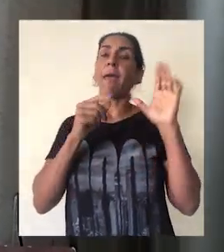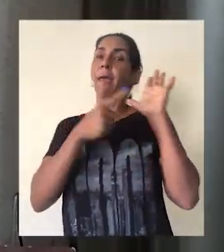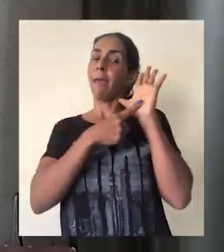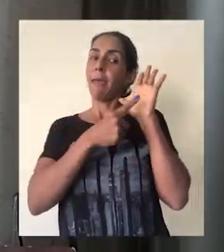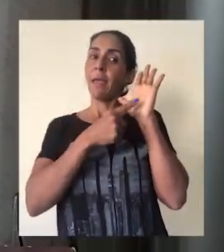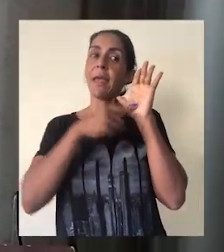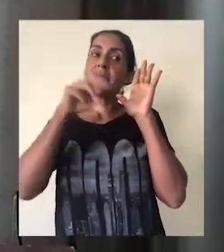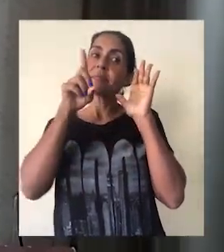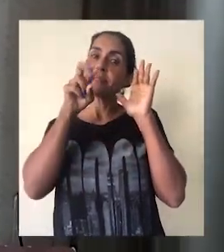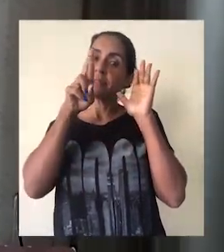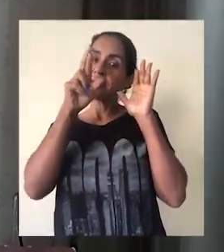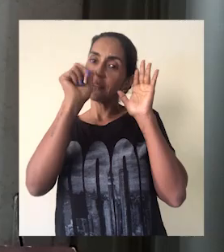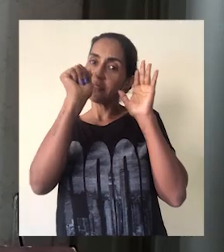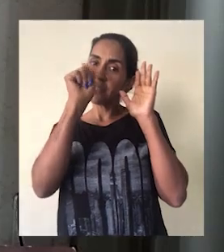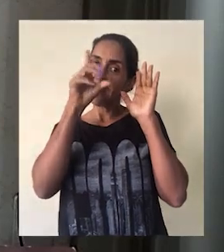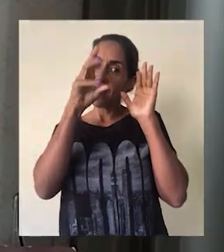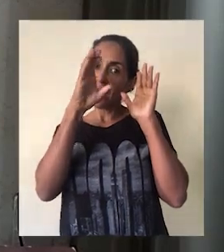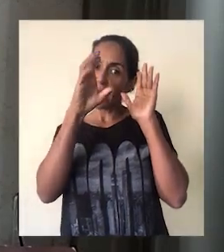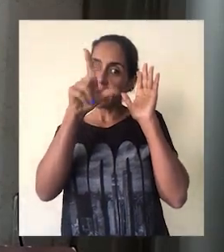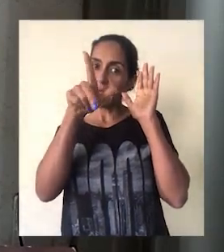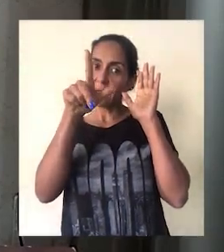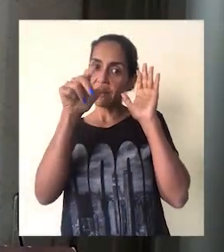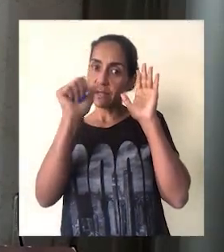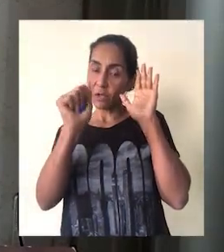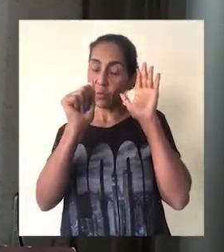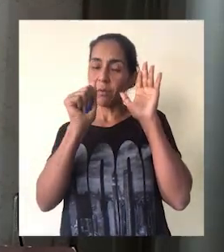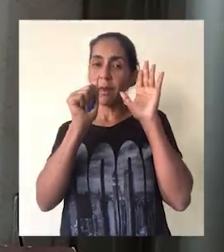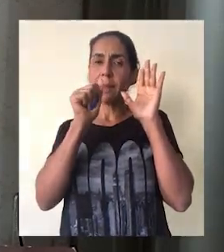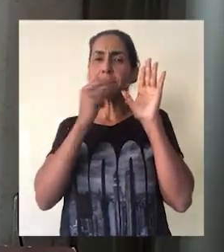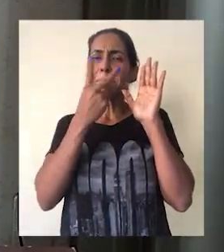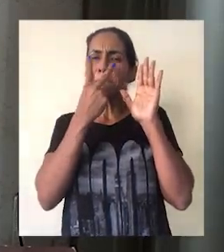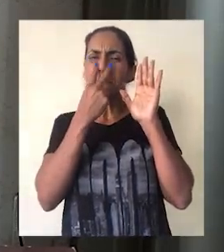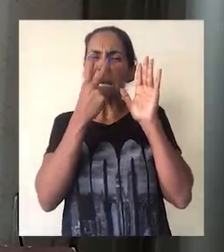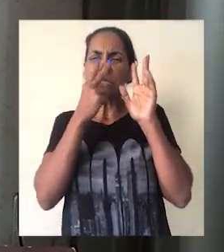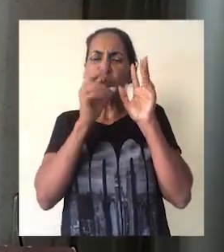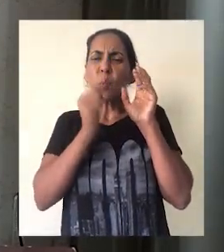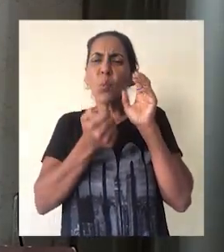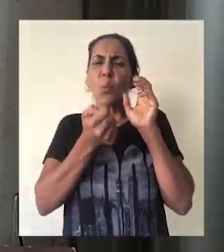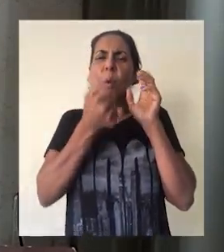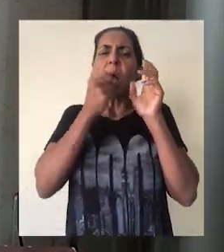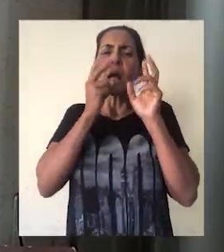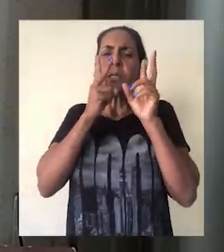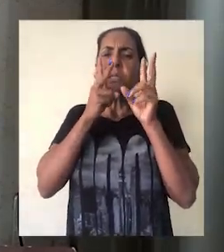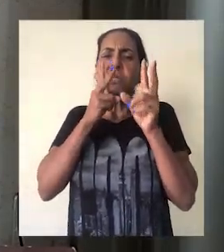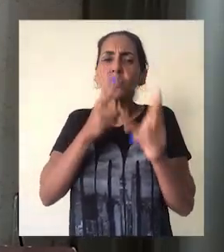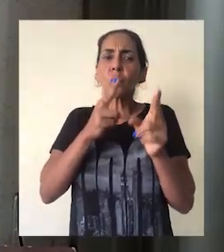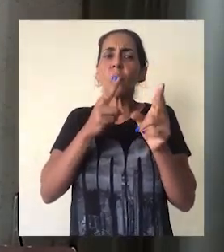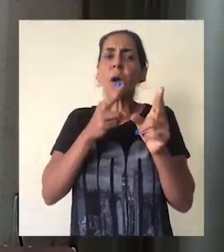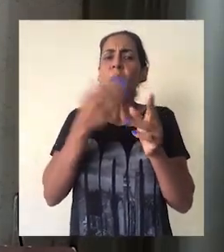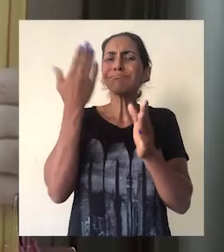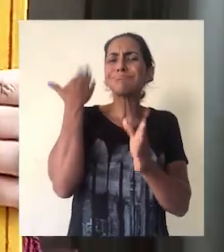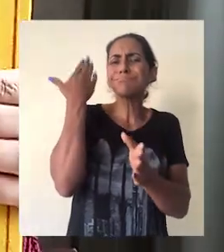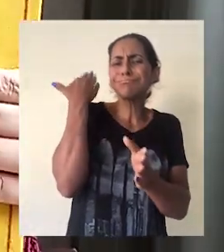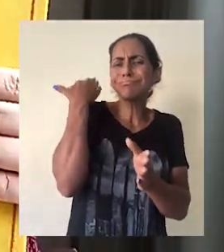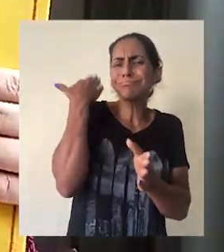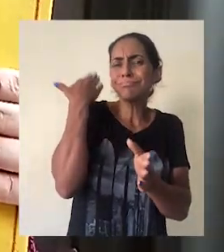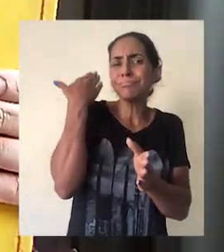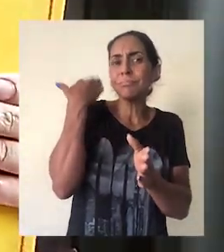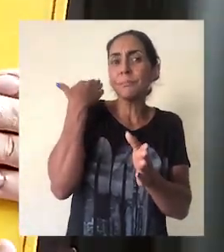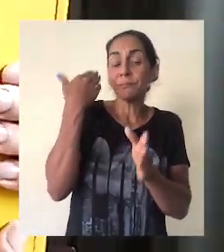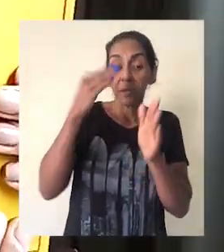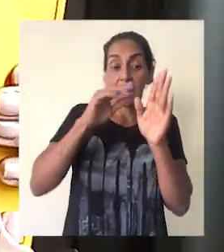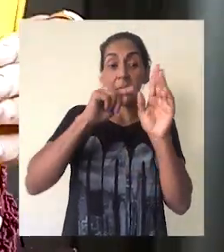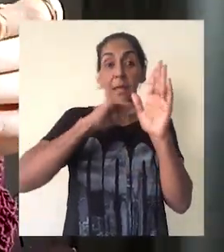de 1897. Eles pegaram o mesmo modelo e fizeram, só que com uma curiosidade. A capa, como vocês